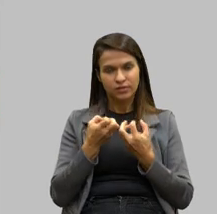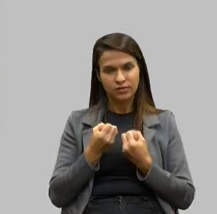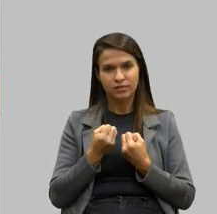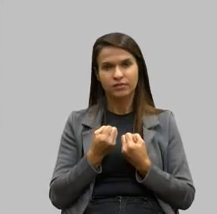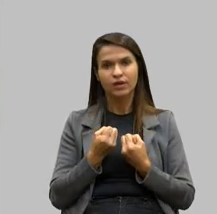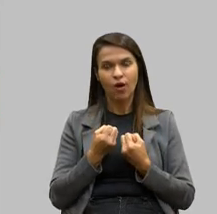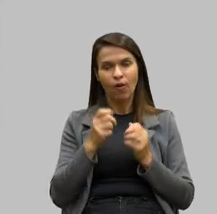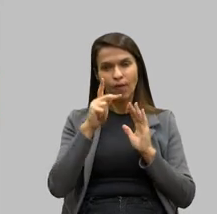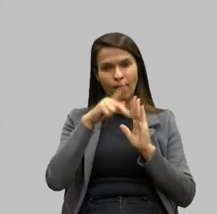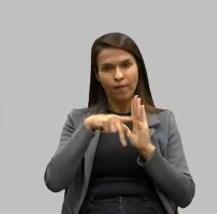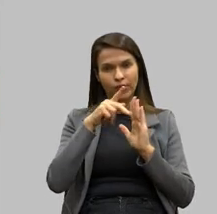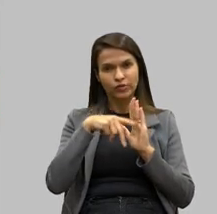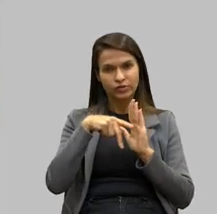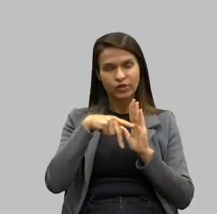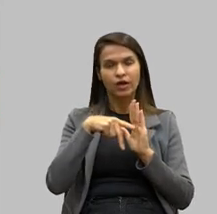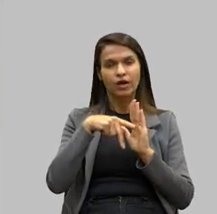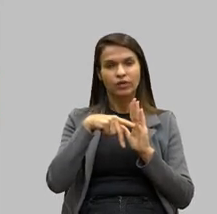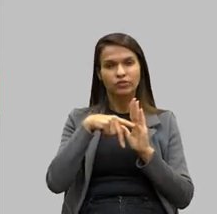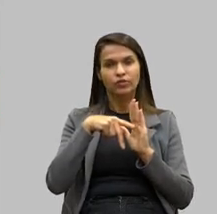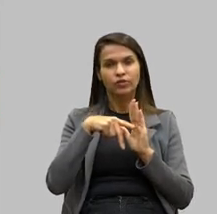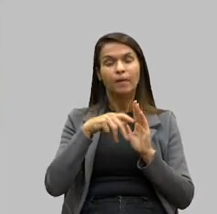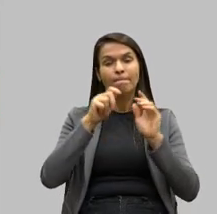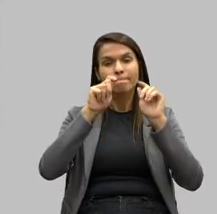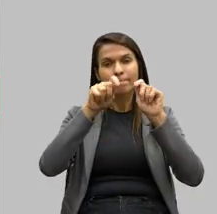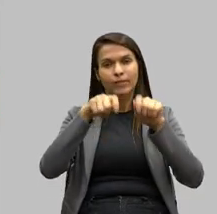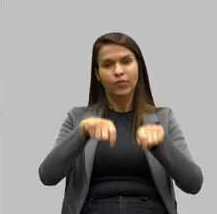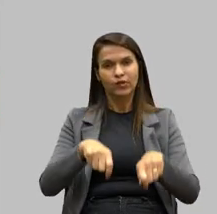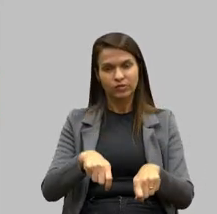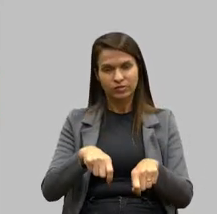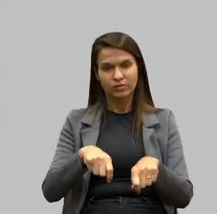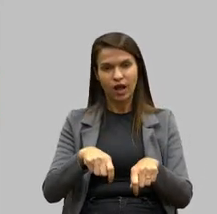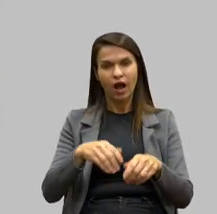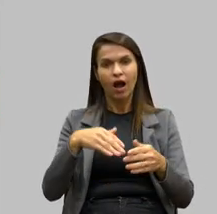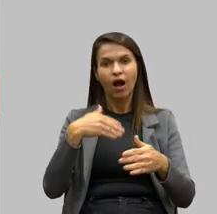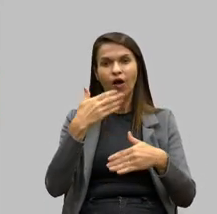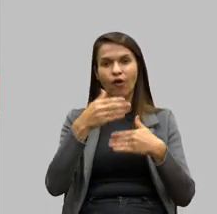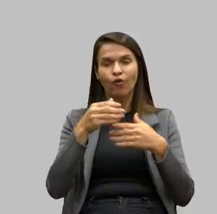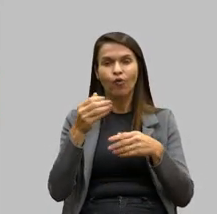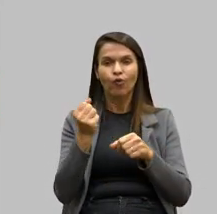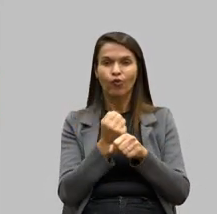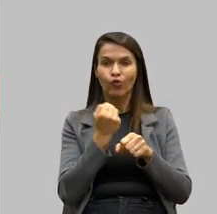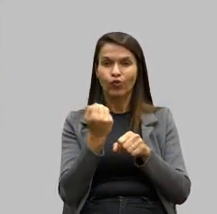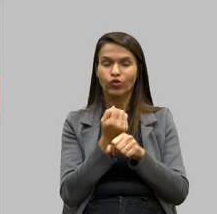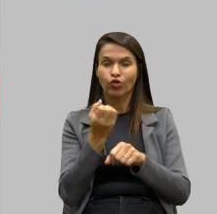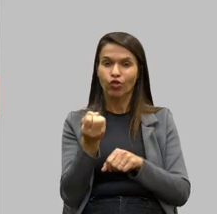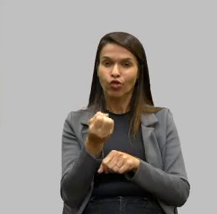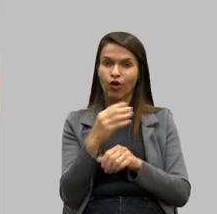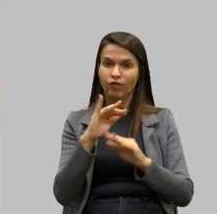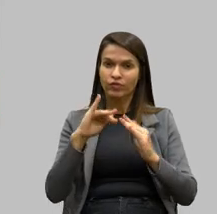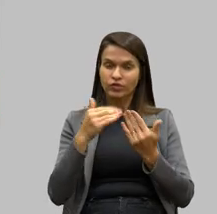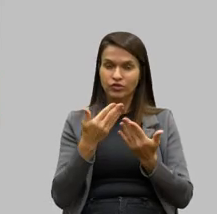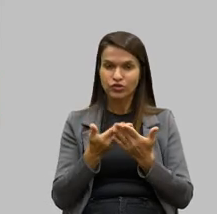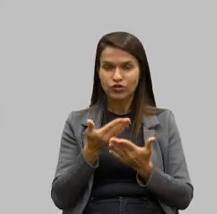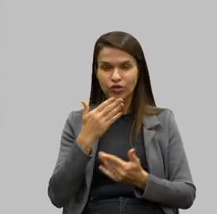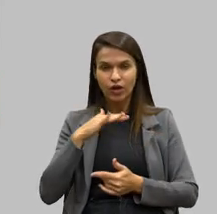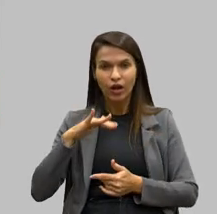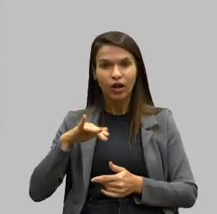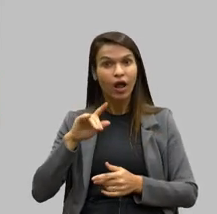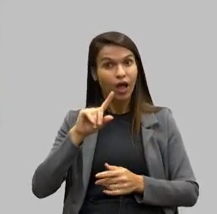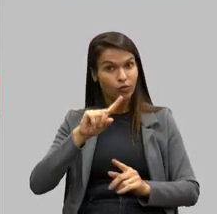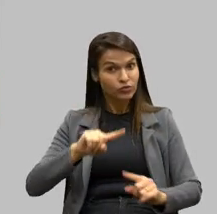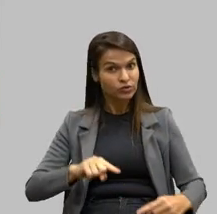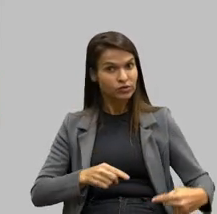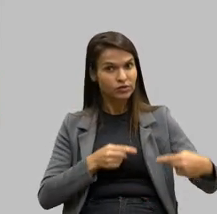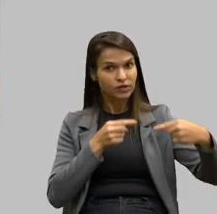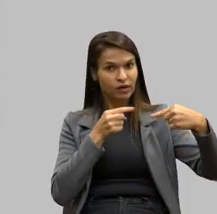projeto Mãos Dada possibilitou a construção de novas creches, que é um grande desafio